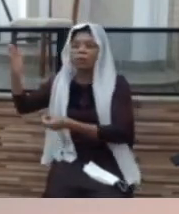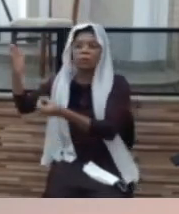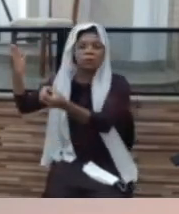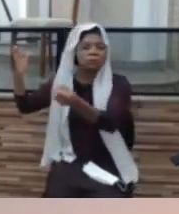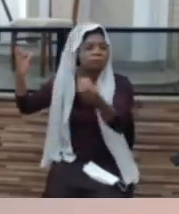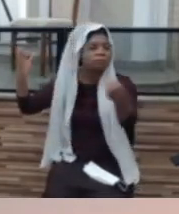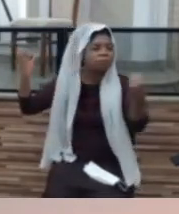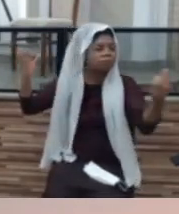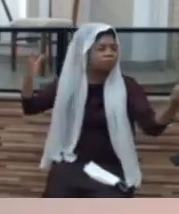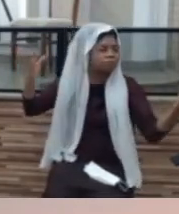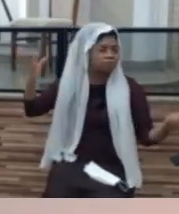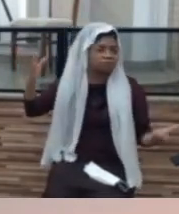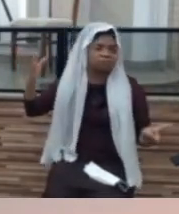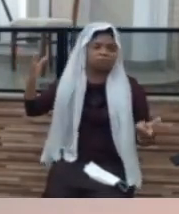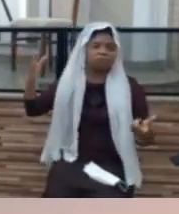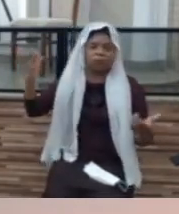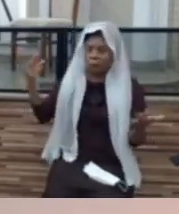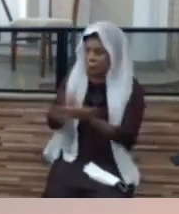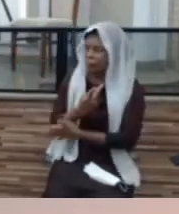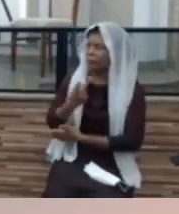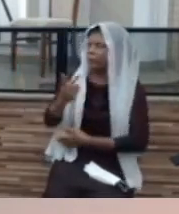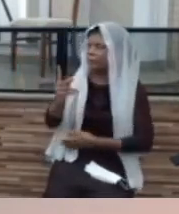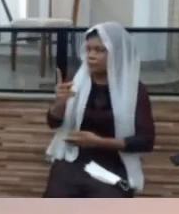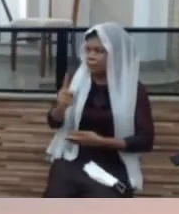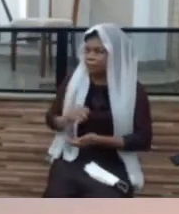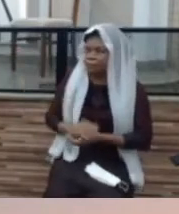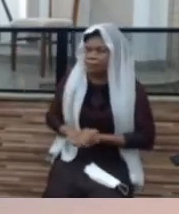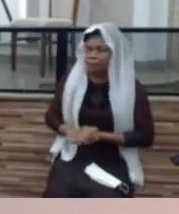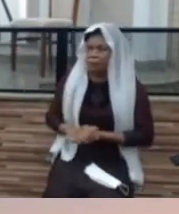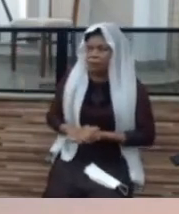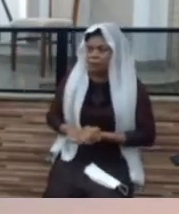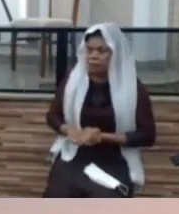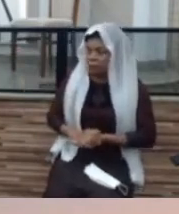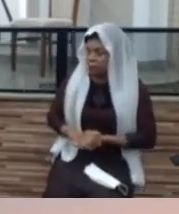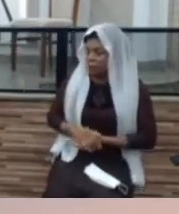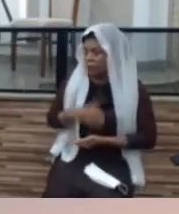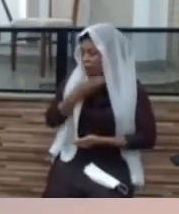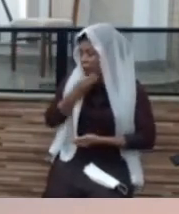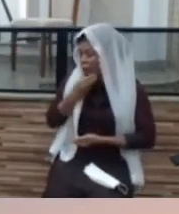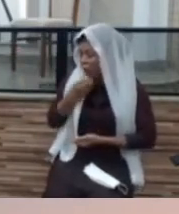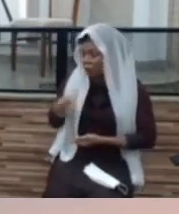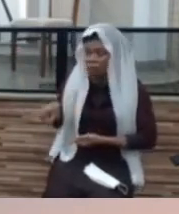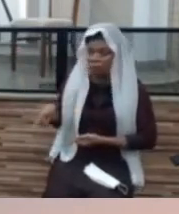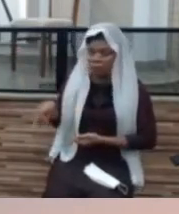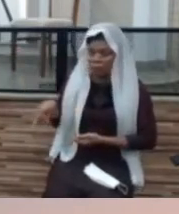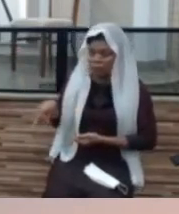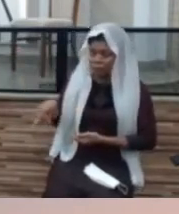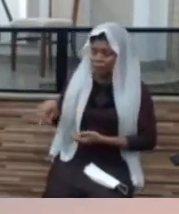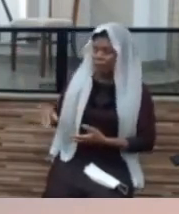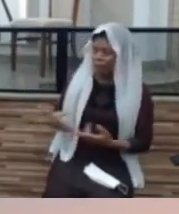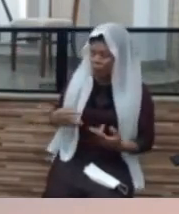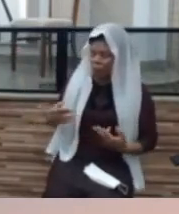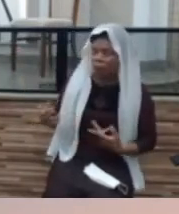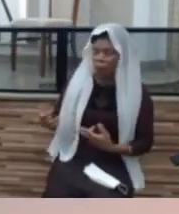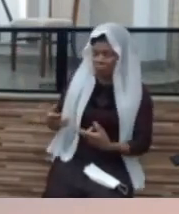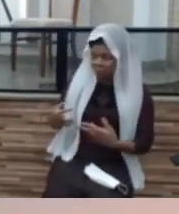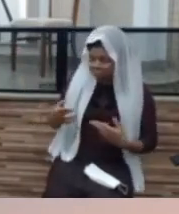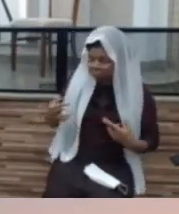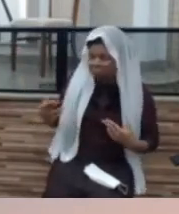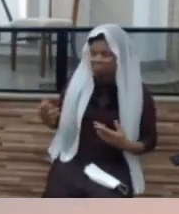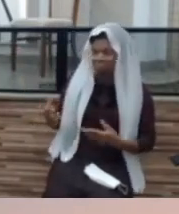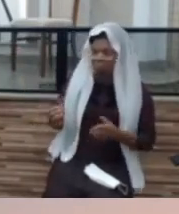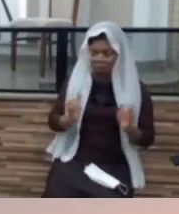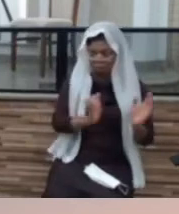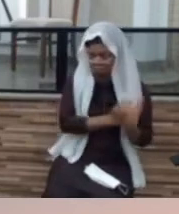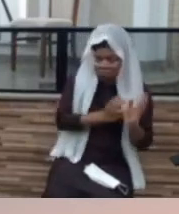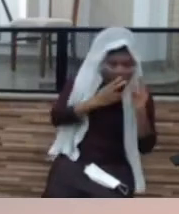um. Por isso, irmãos, Neemias também teve oposição, um grupo que fazia oposição ao trabalho dele.